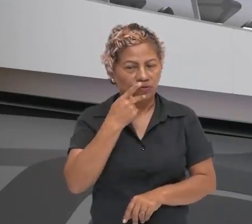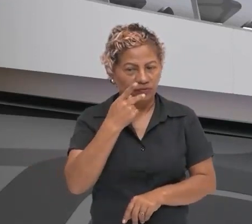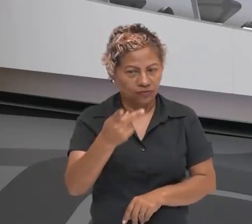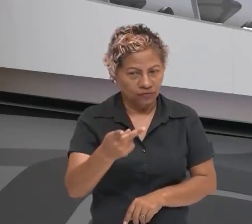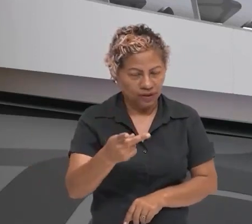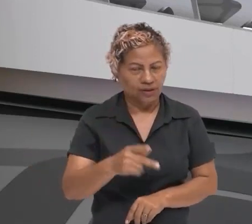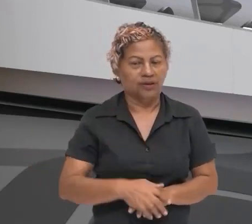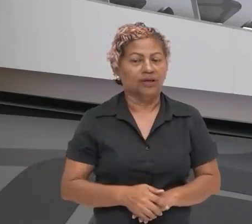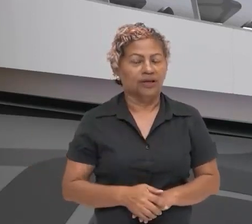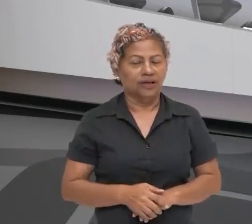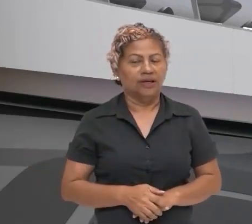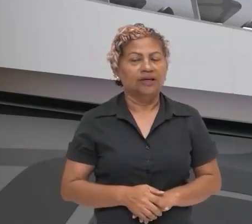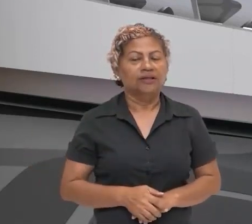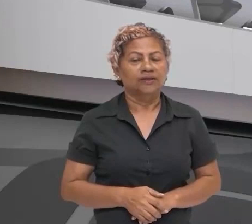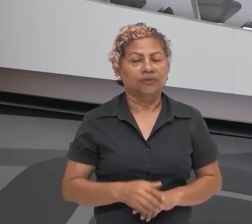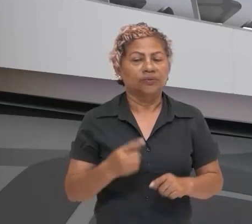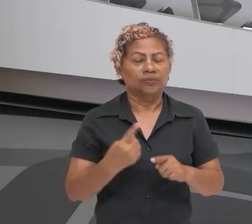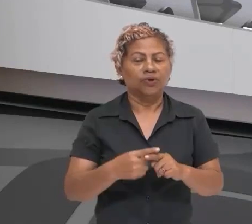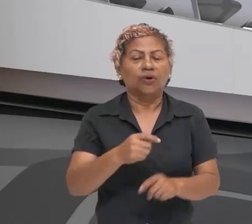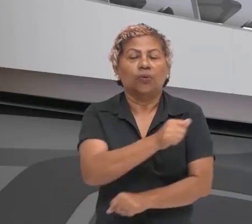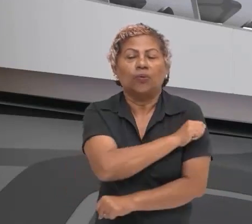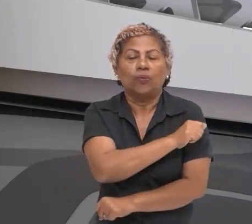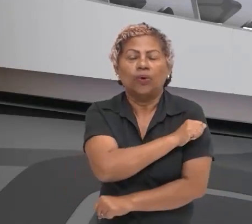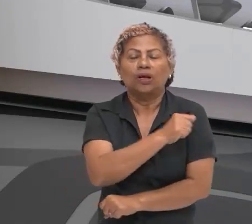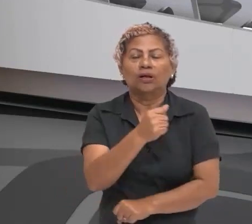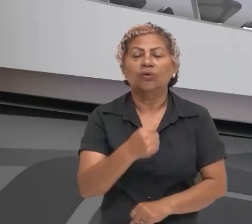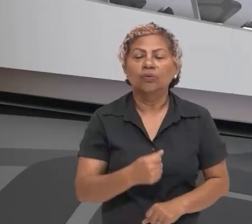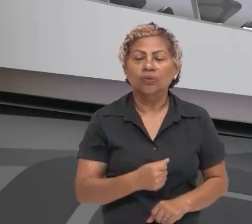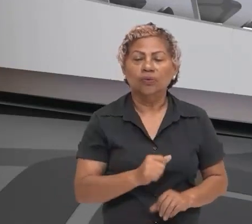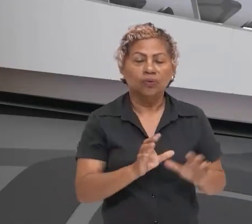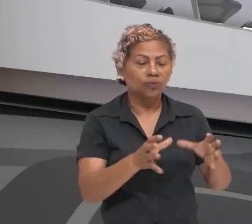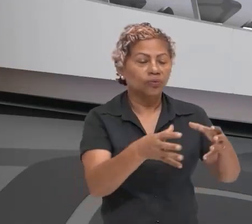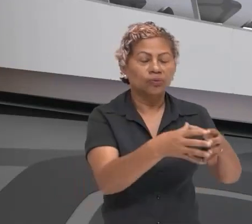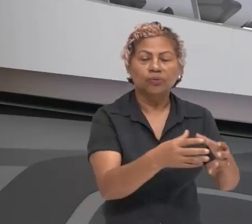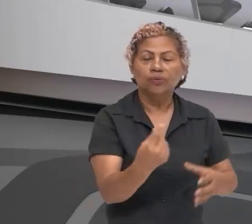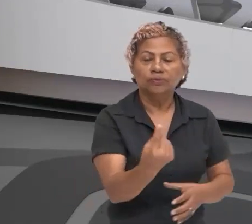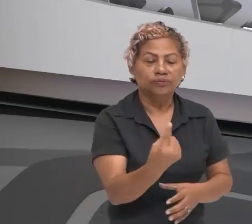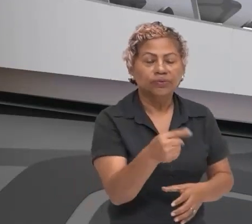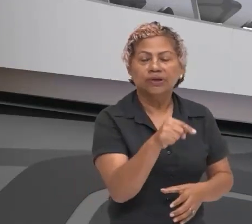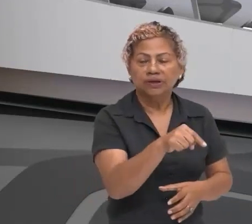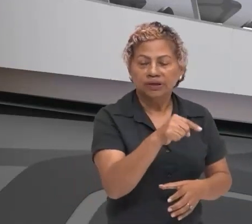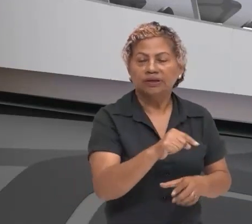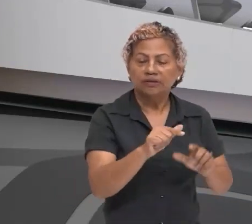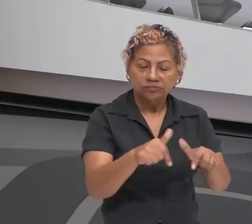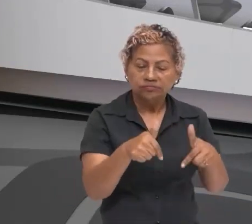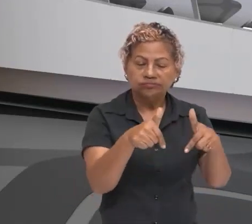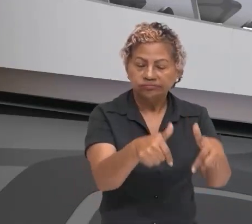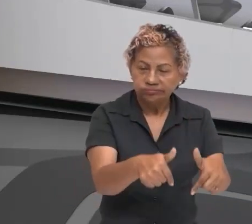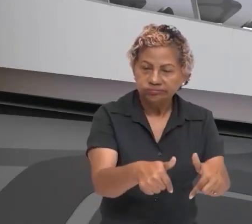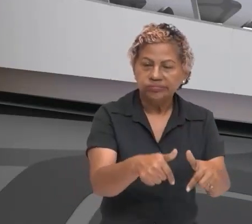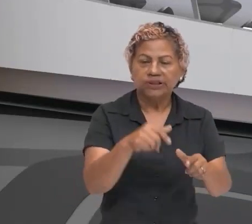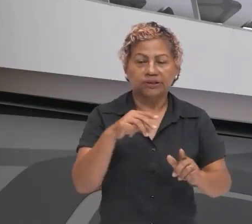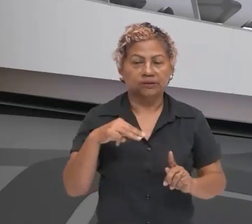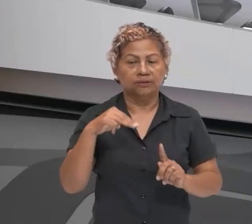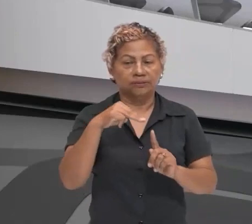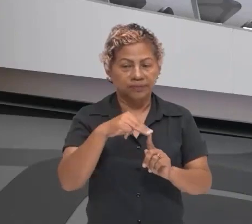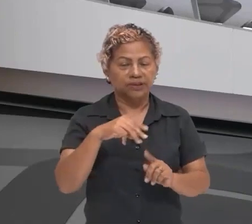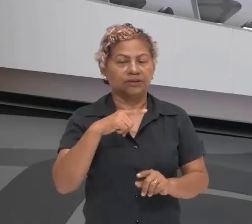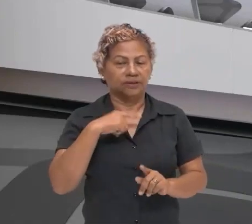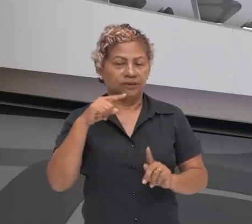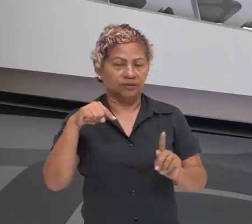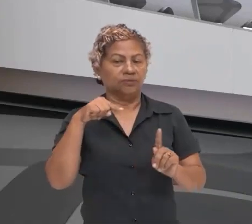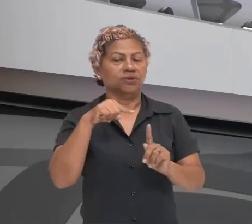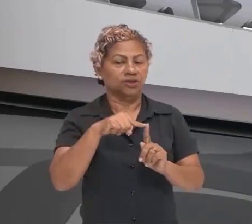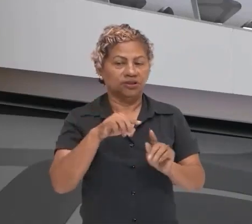alunos proativos, eles tomam à frente mesmo, eles fazem, eles querem, porque eles têm o quê? Eles têm meta, eles têm objetivos,